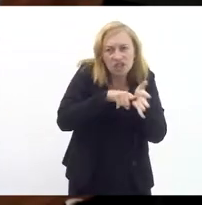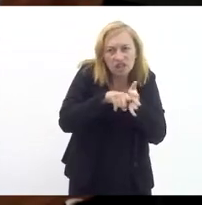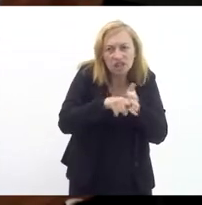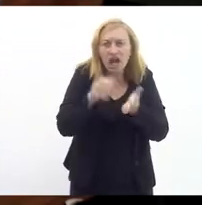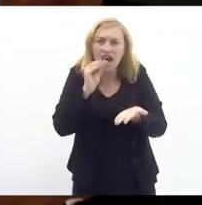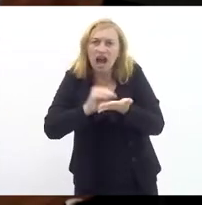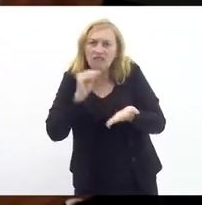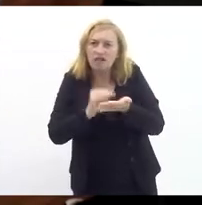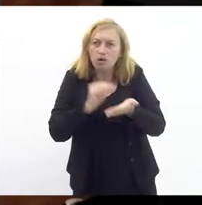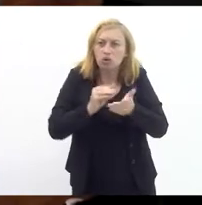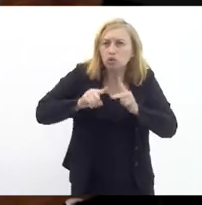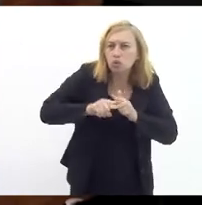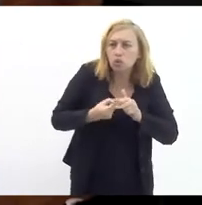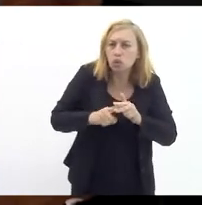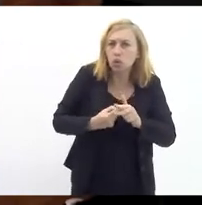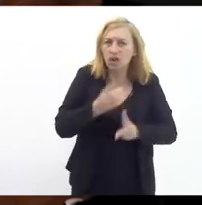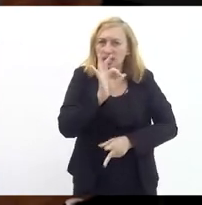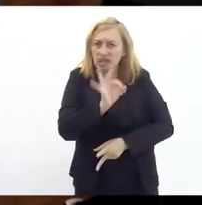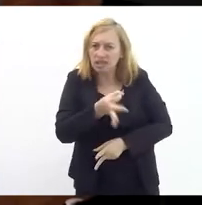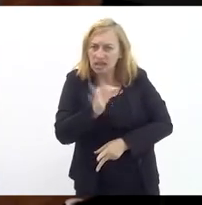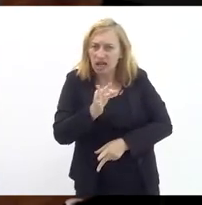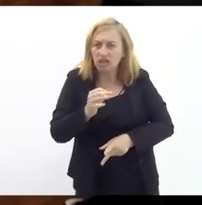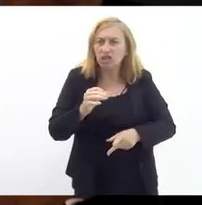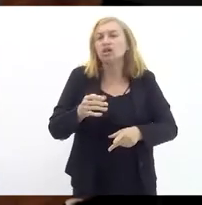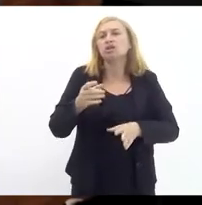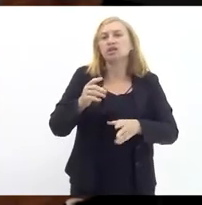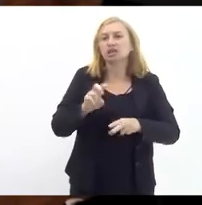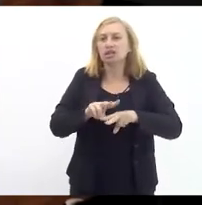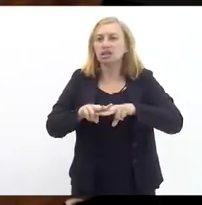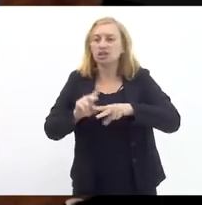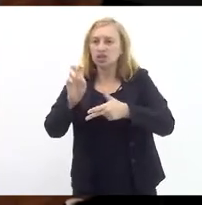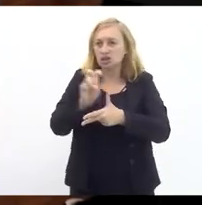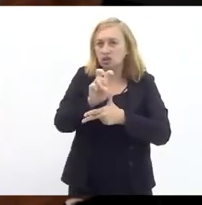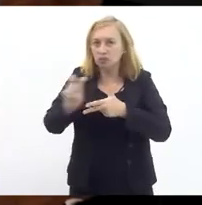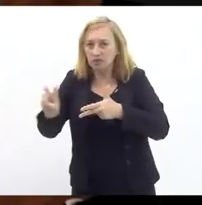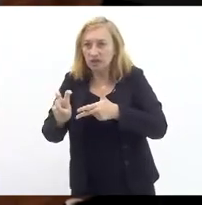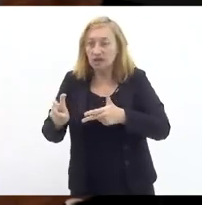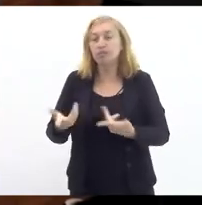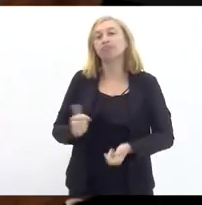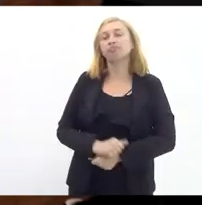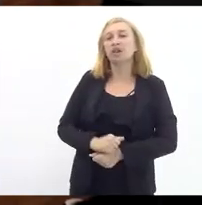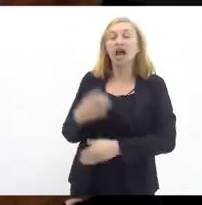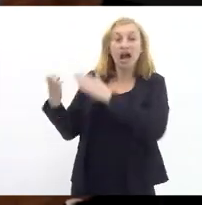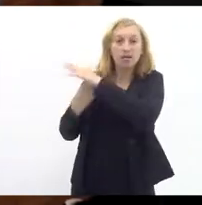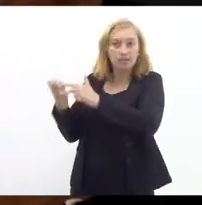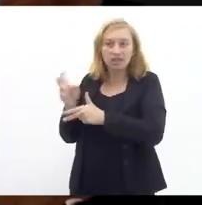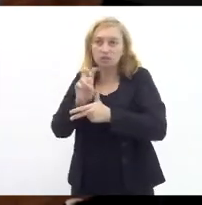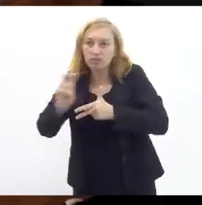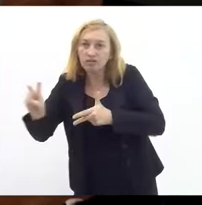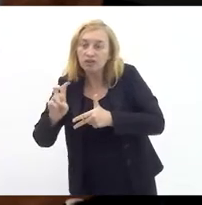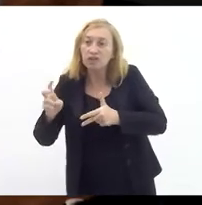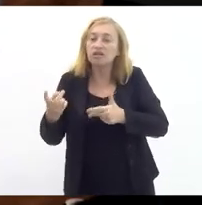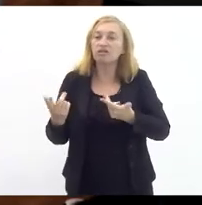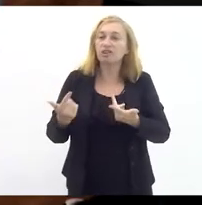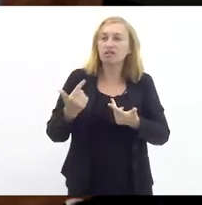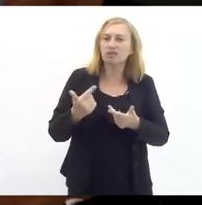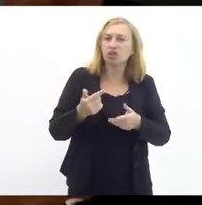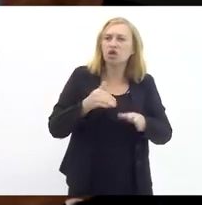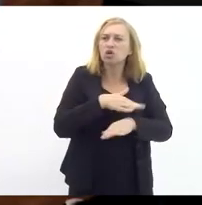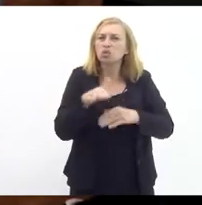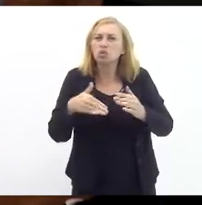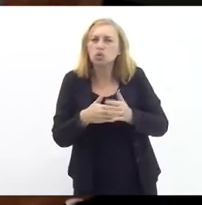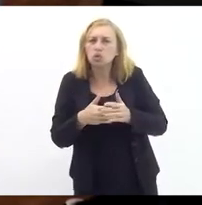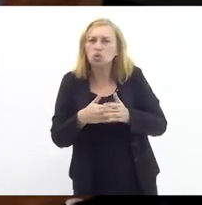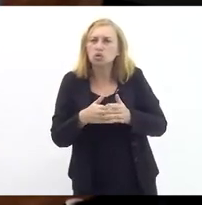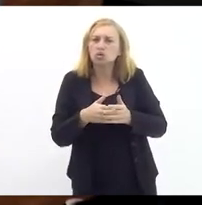falta de manutenção corretiva da Supervia. Na verdade, a Supervia vem atribuindo todo qualquer motivo a furo de